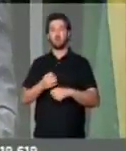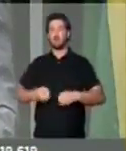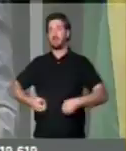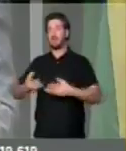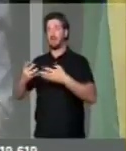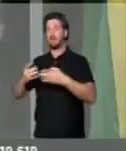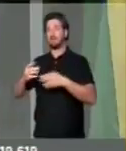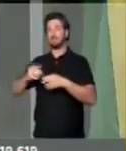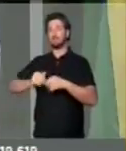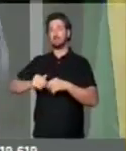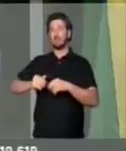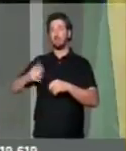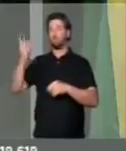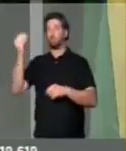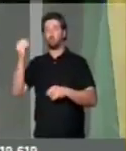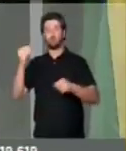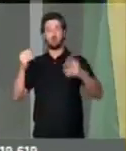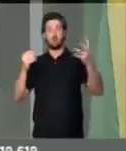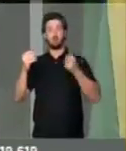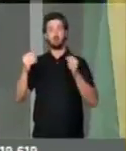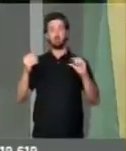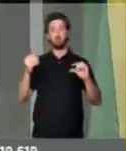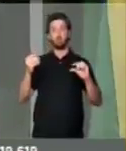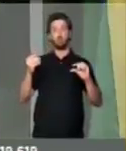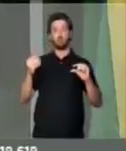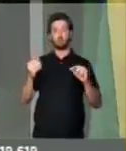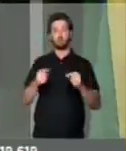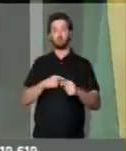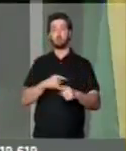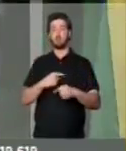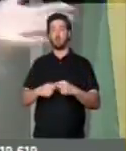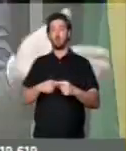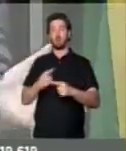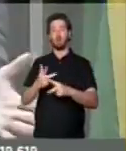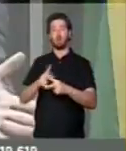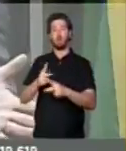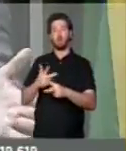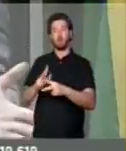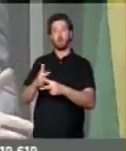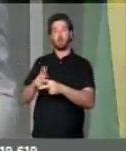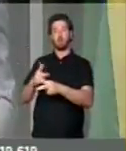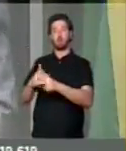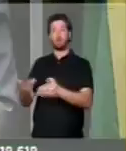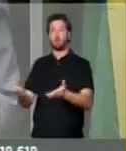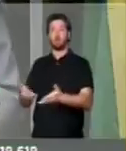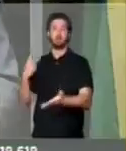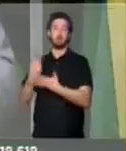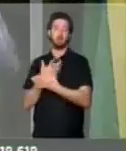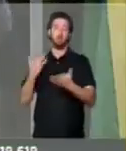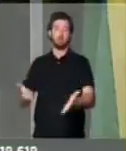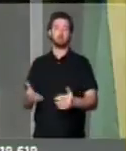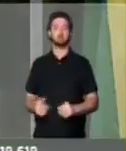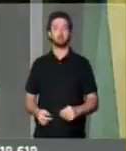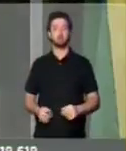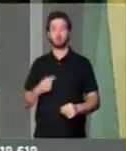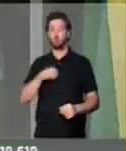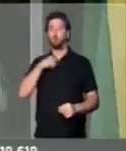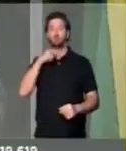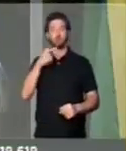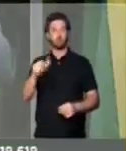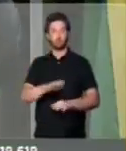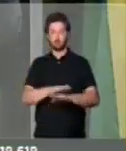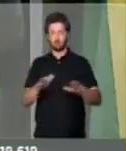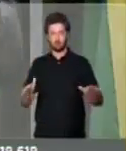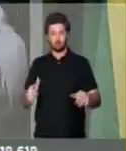ganha, e foi o que vem acontecendo, vieram enrolando, vieram tapeando e chegou aonde chegou. Então eu não tenho dúvida